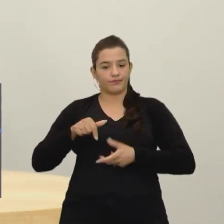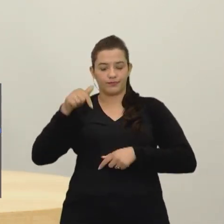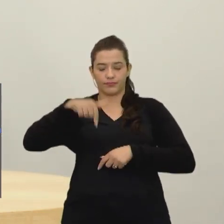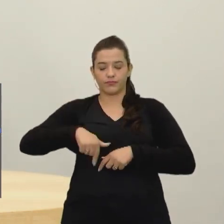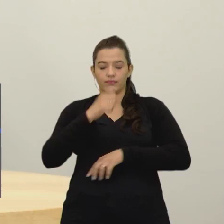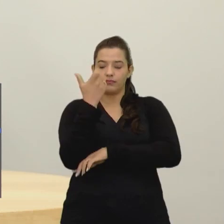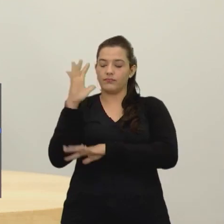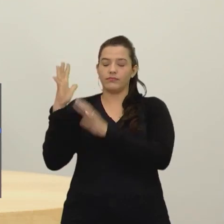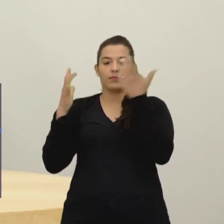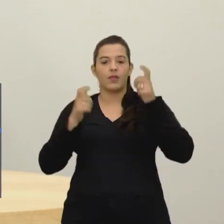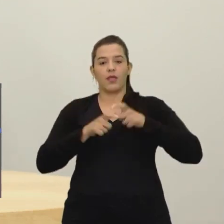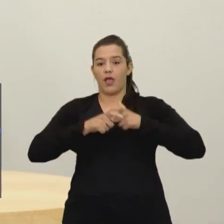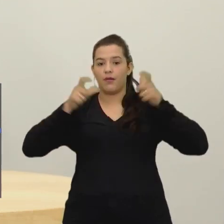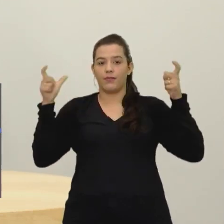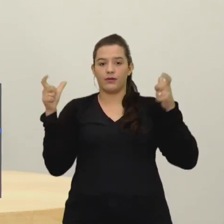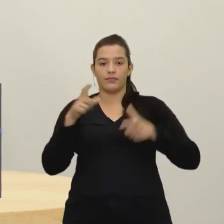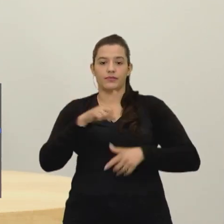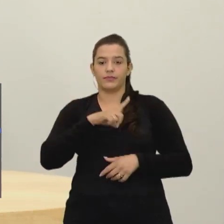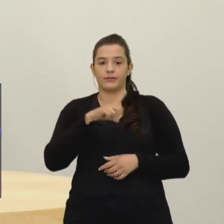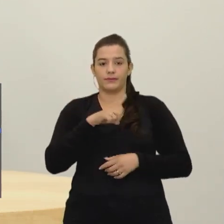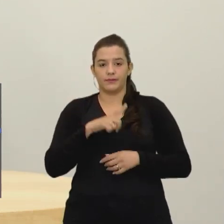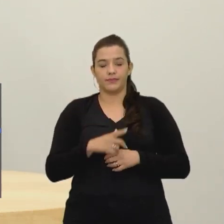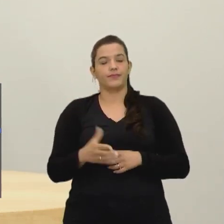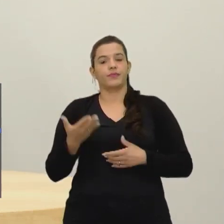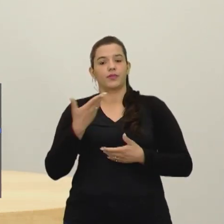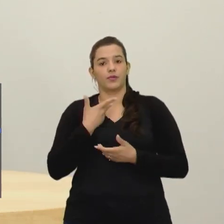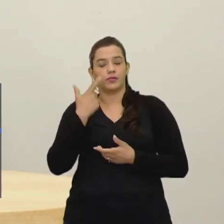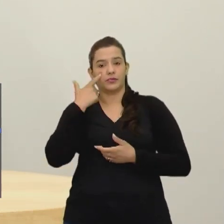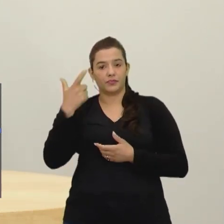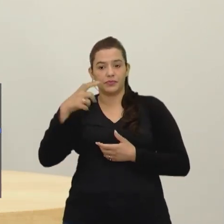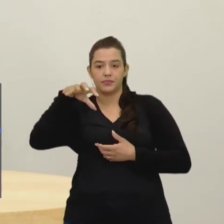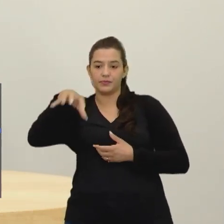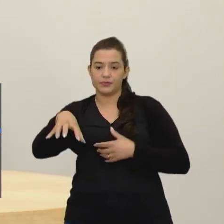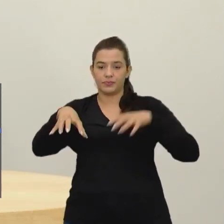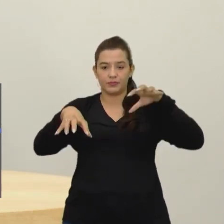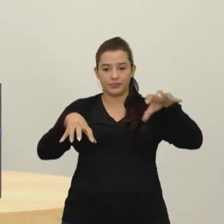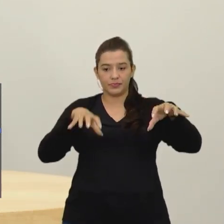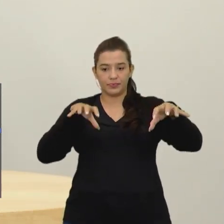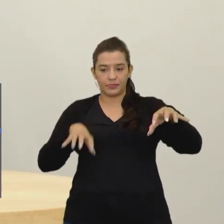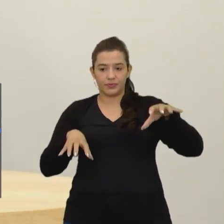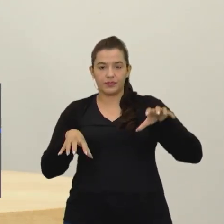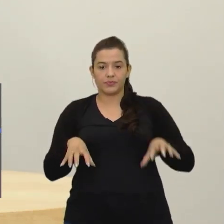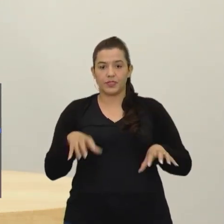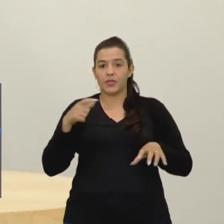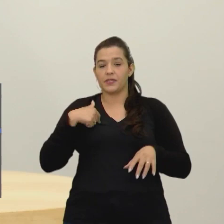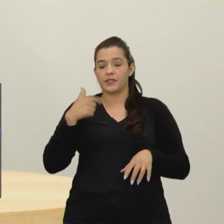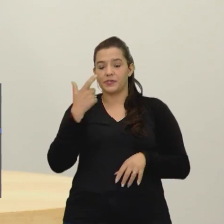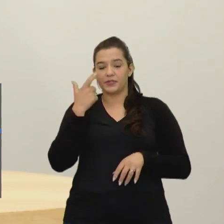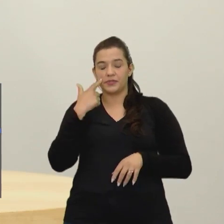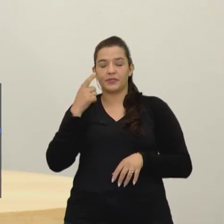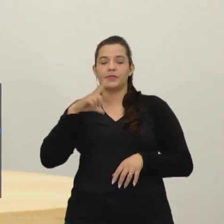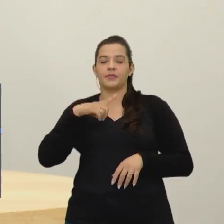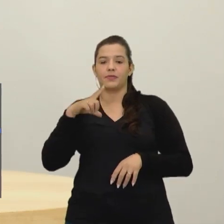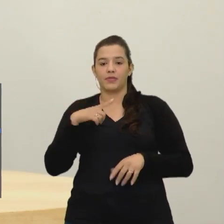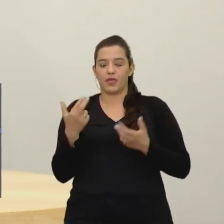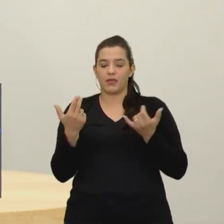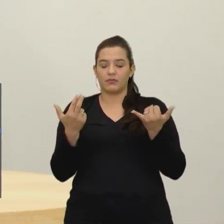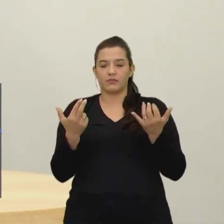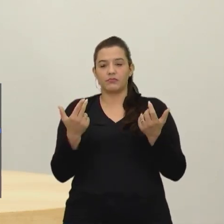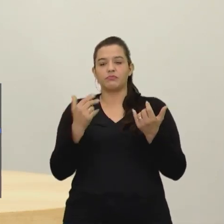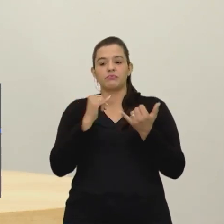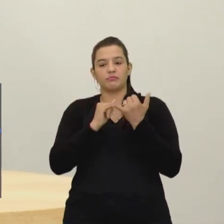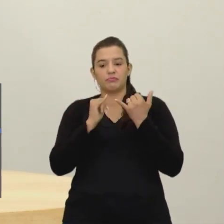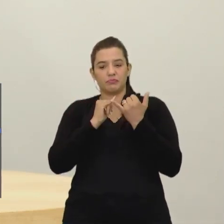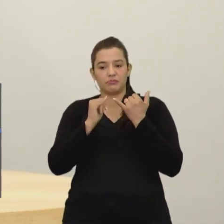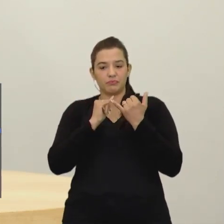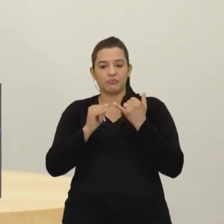aspectos físicos que a gente observa nos continentes, em certa parte, tem semelhanças aí pelas suas características,